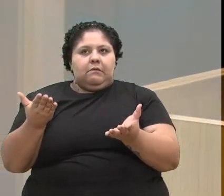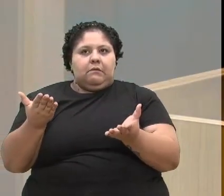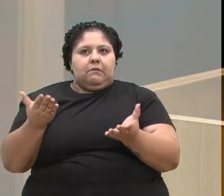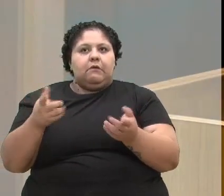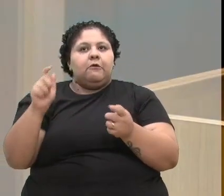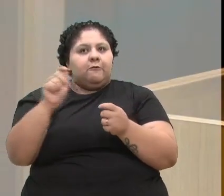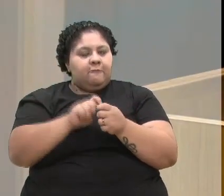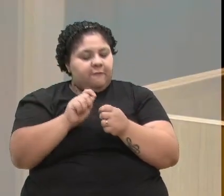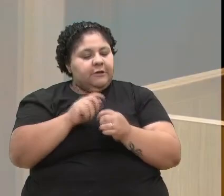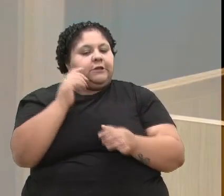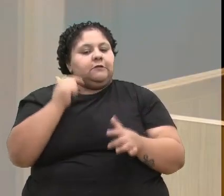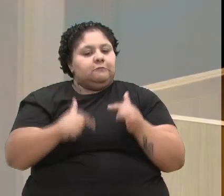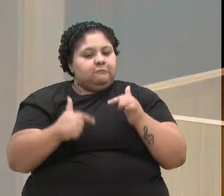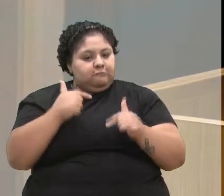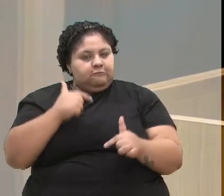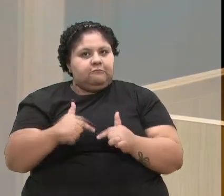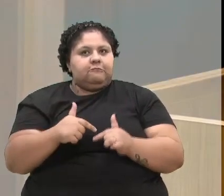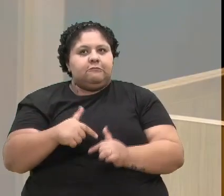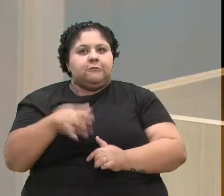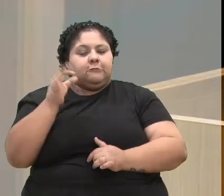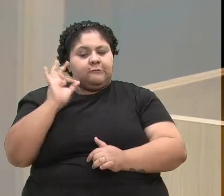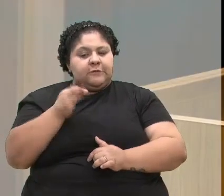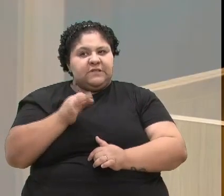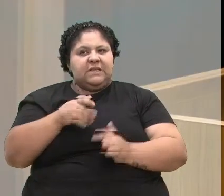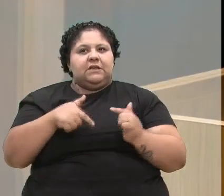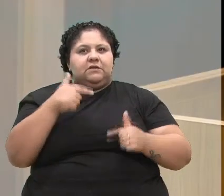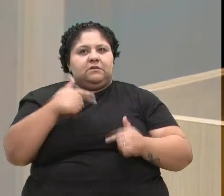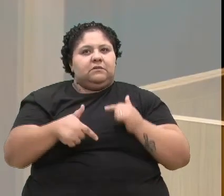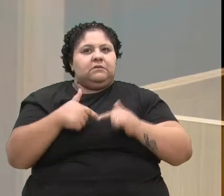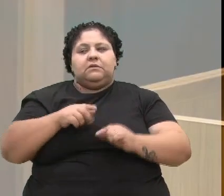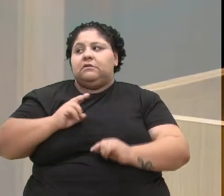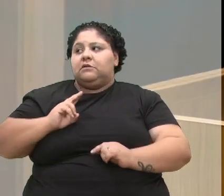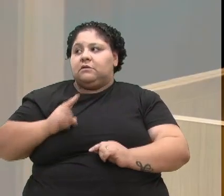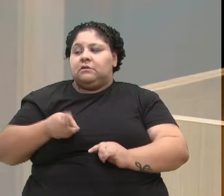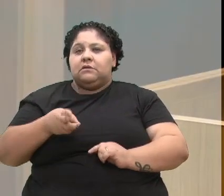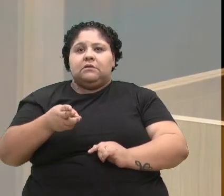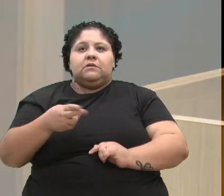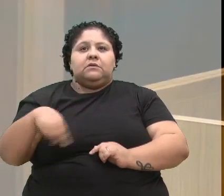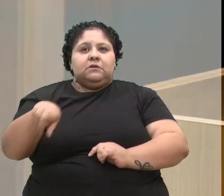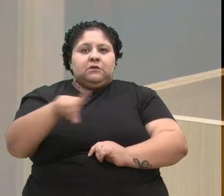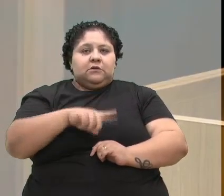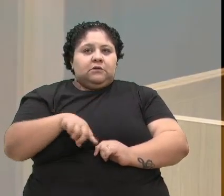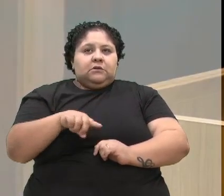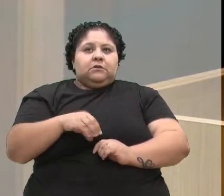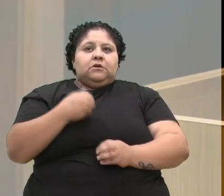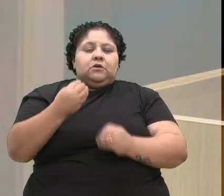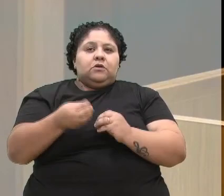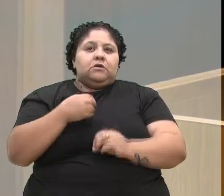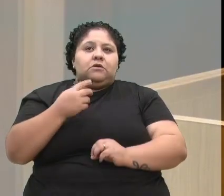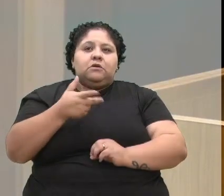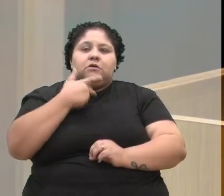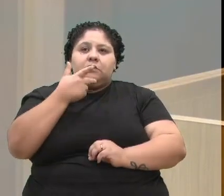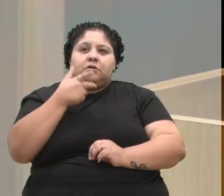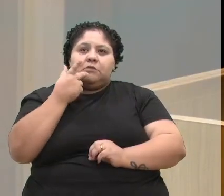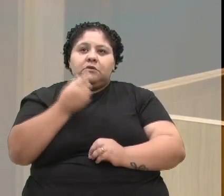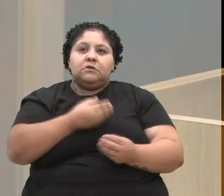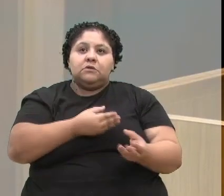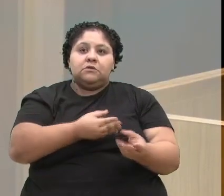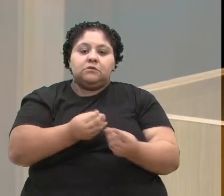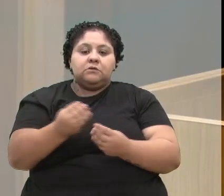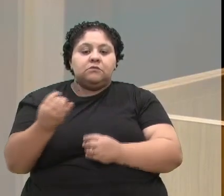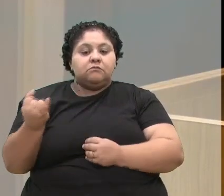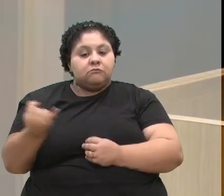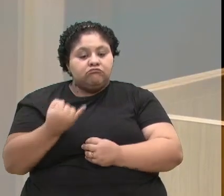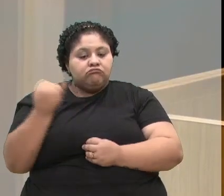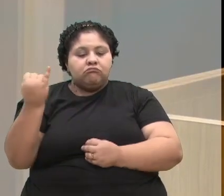esse trabalho ali, um excelente trabalho. Sempre que a gente, como eu digo sempre, é muito